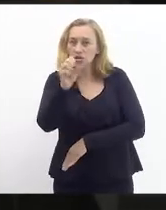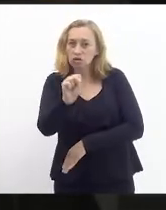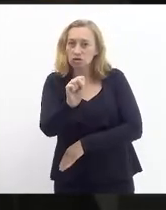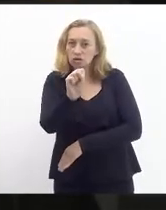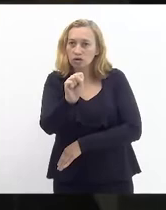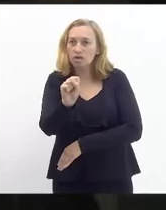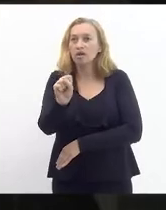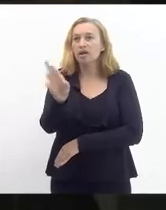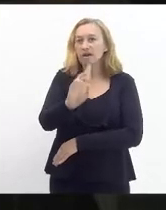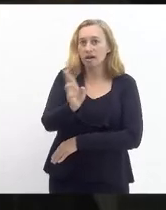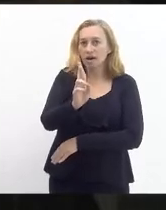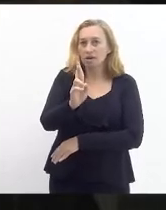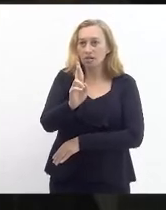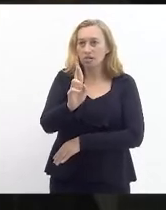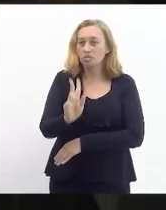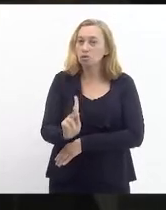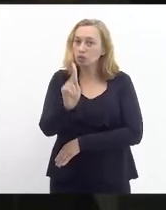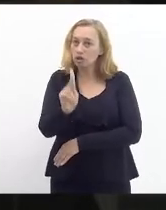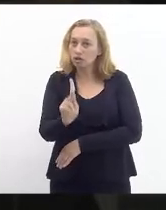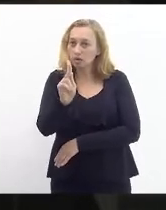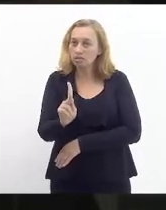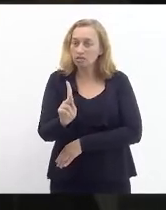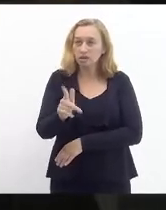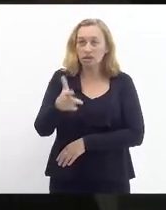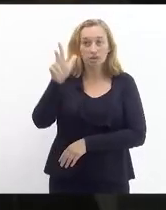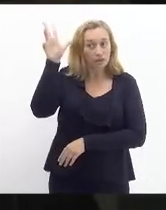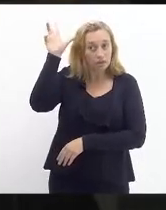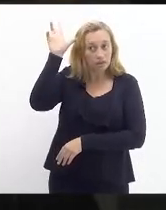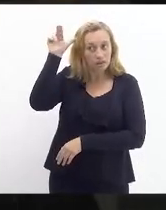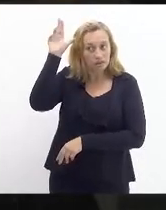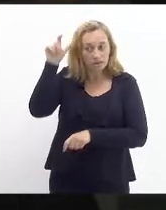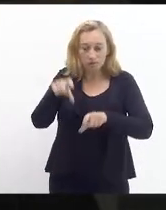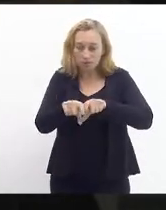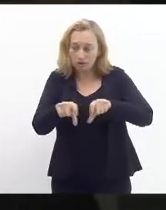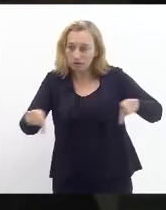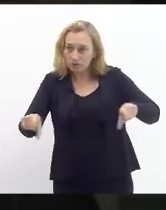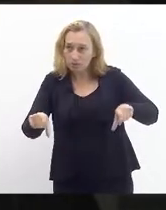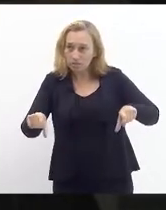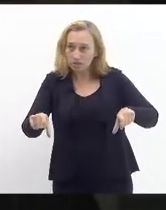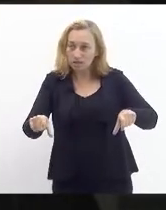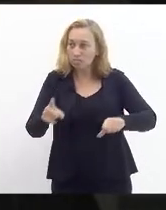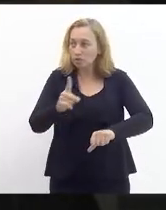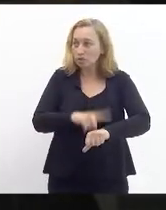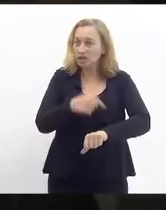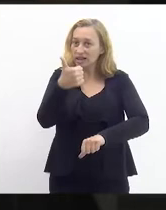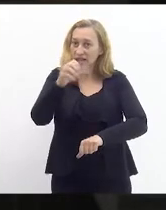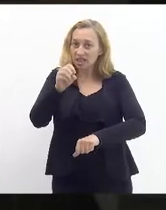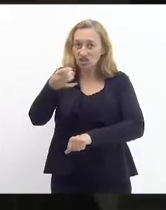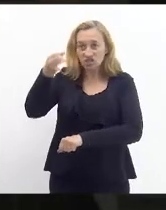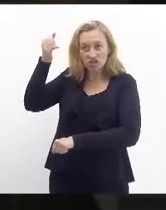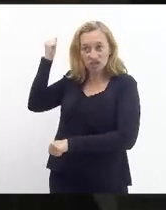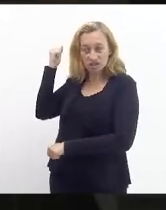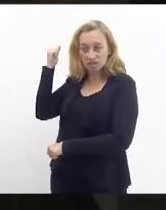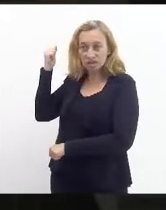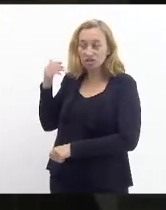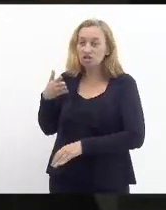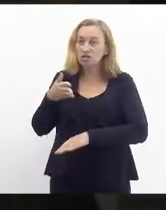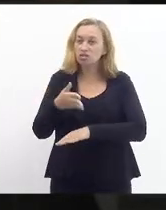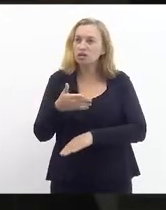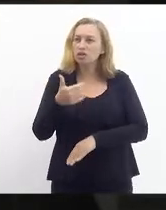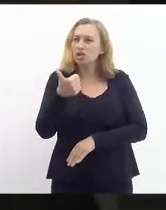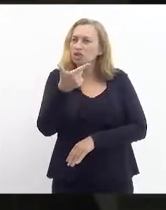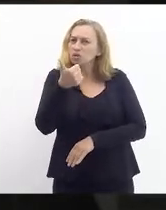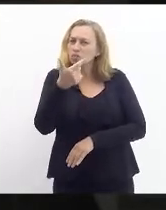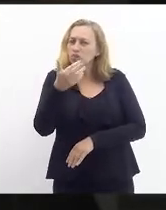o quilo que a cenoura naquele momento as dez dias atrás estava chegando